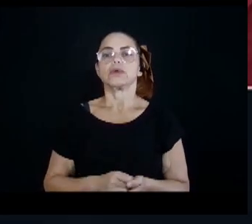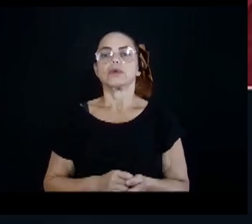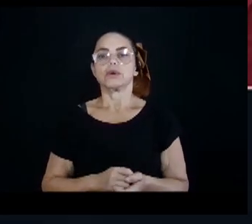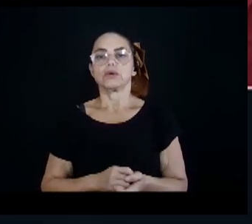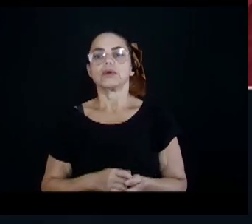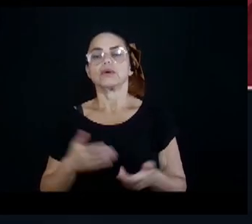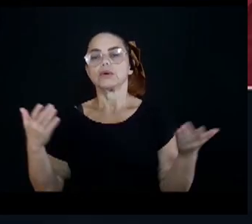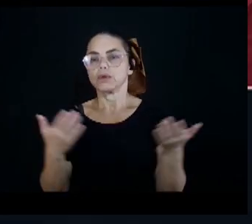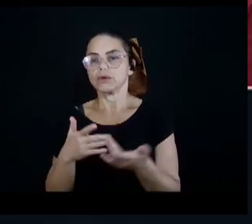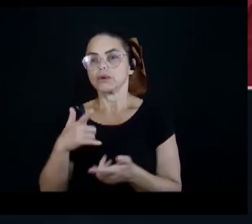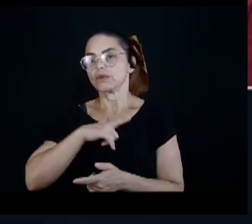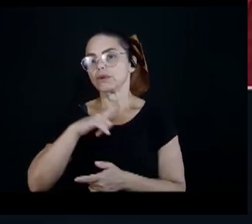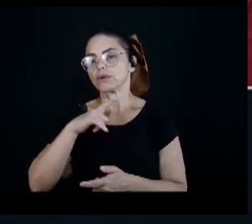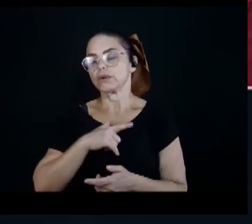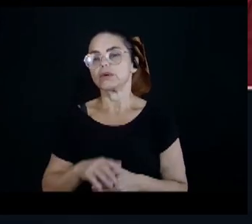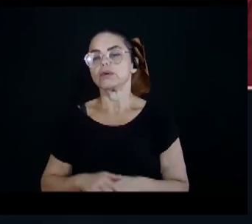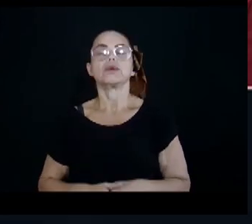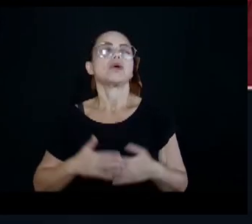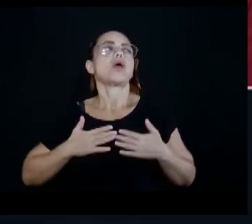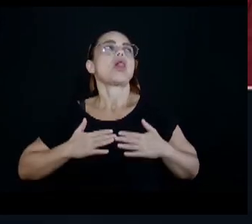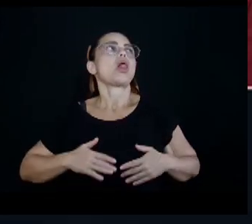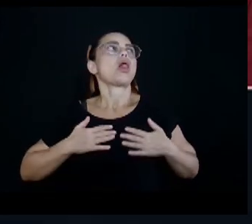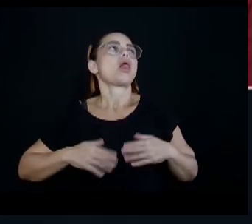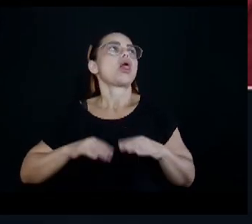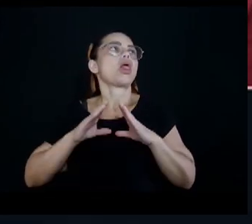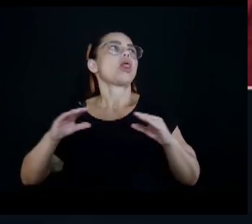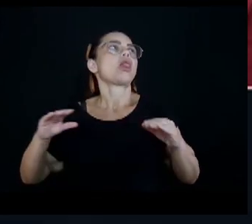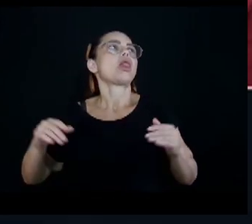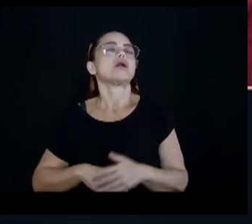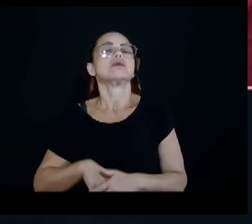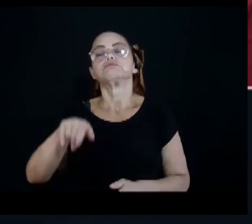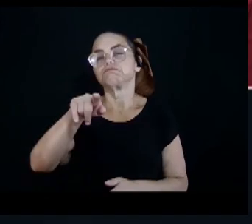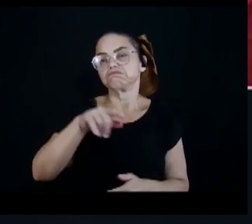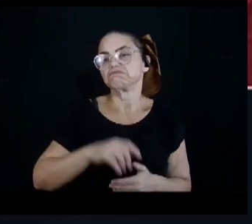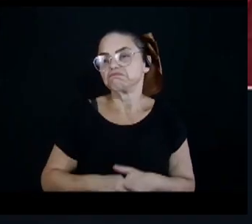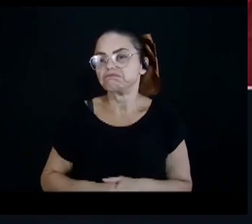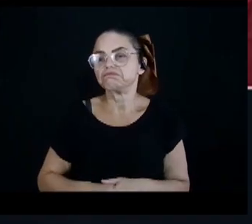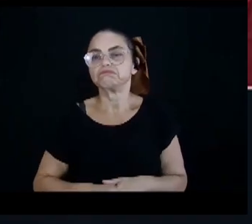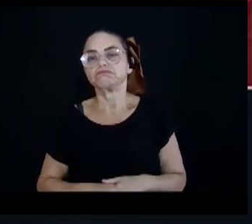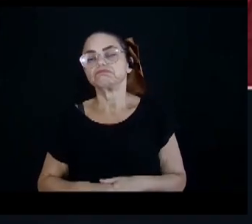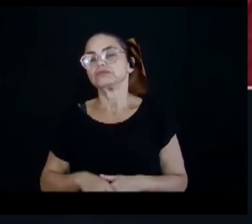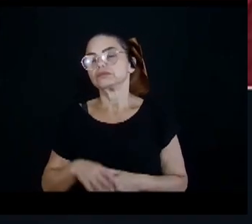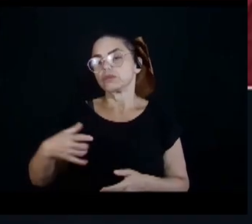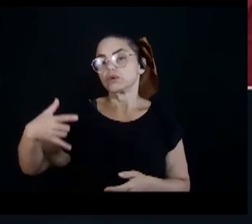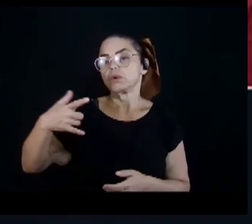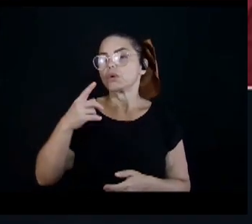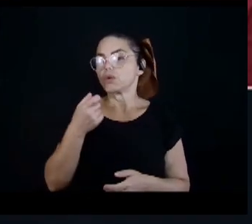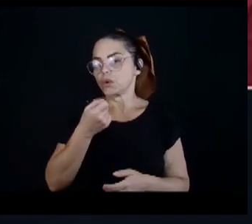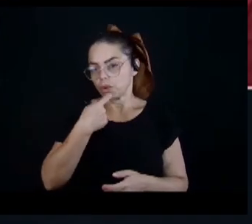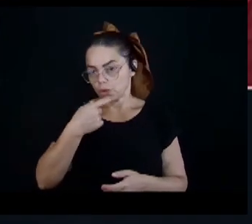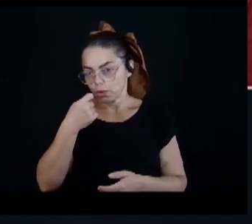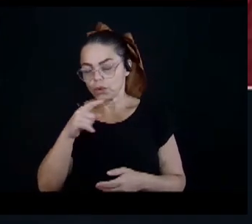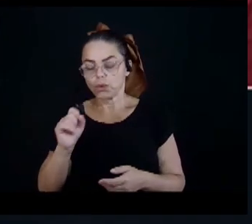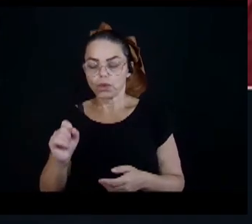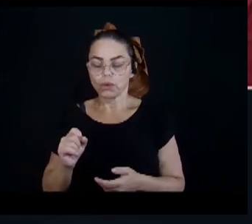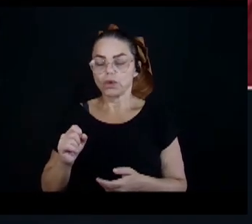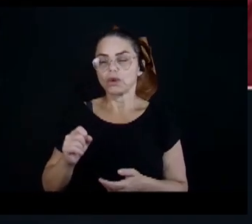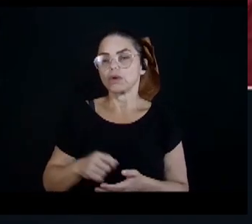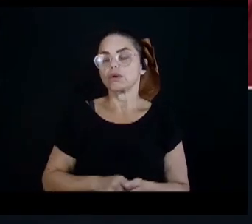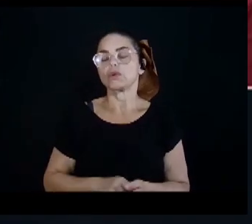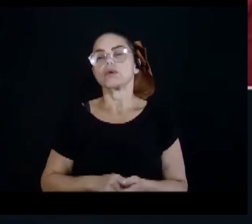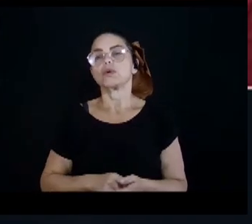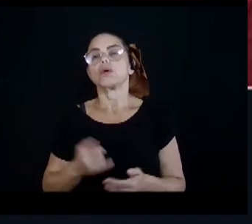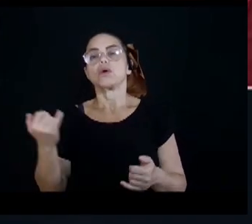de conforto, né? Você imagina, você utiliza um medicamento, esse medicamento elimina a gordura, te